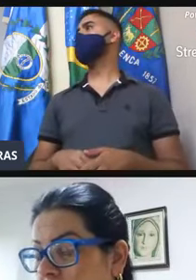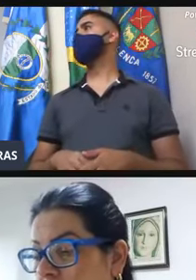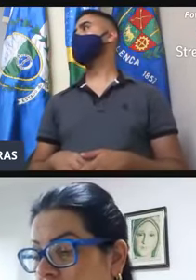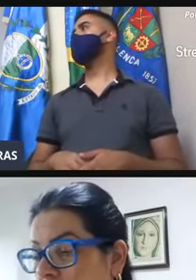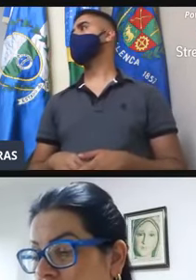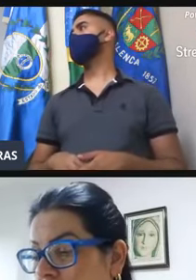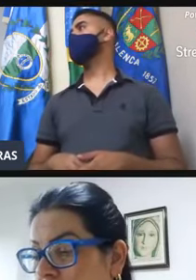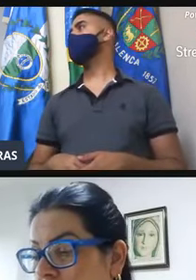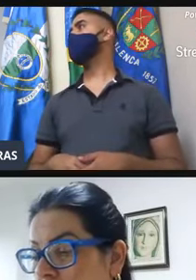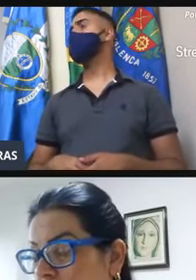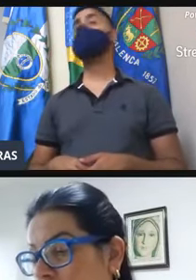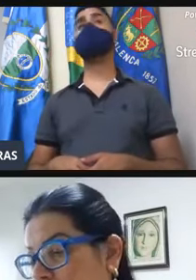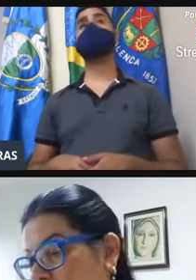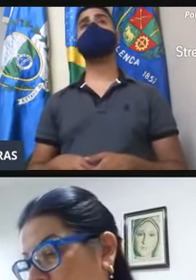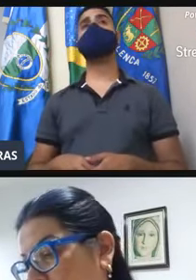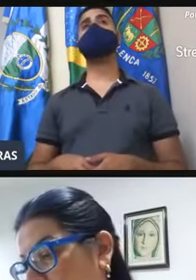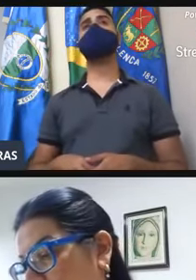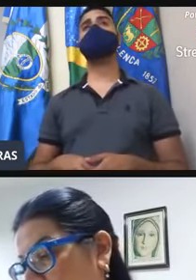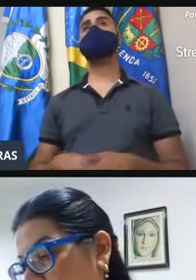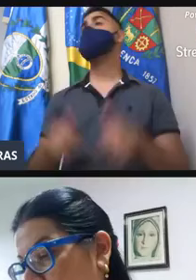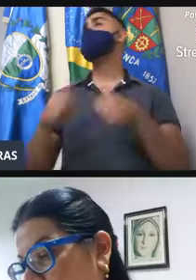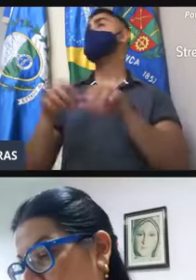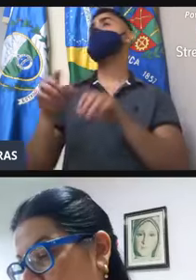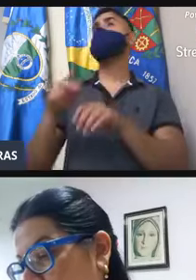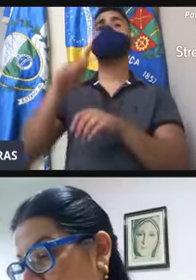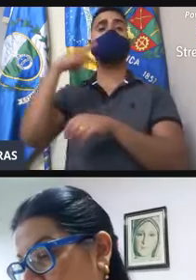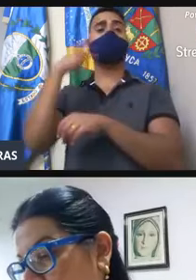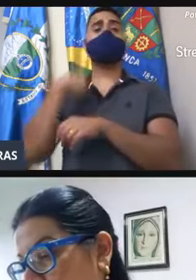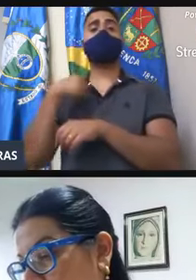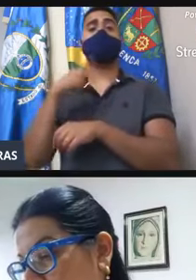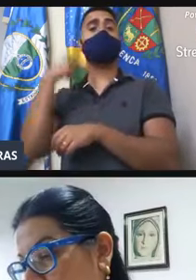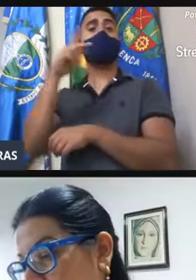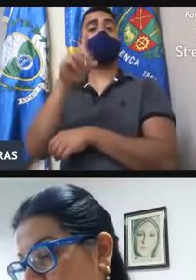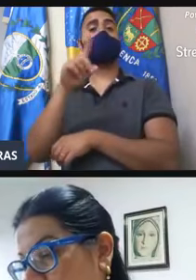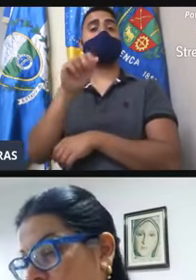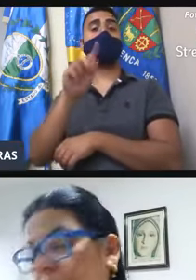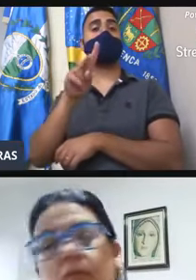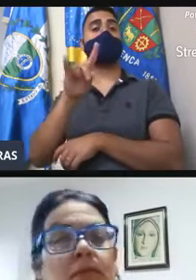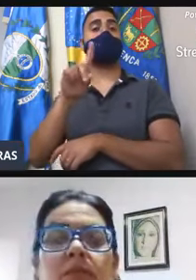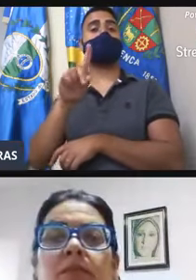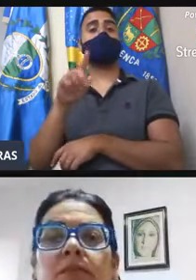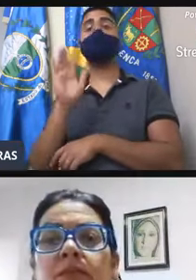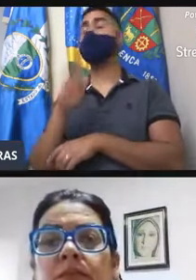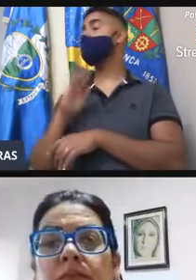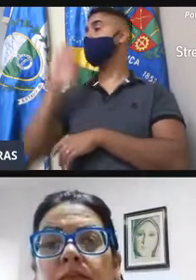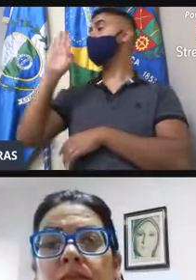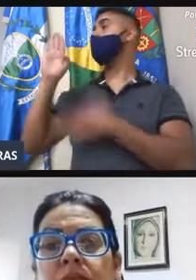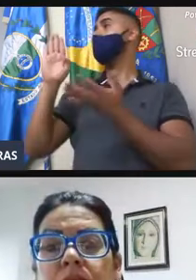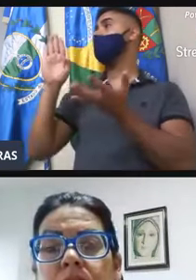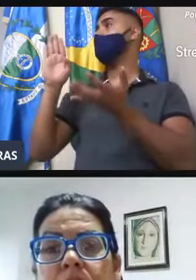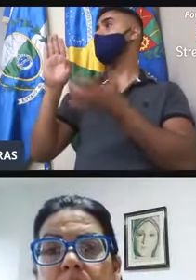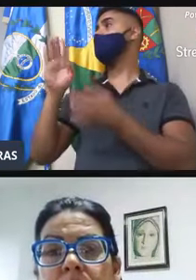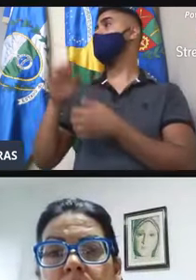fica a caso dos colegas, o vereador David já se manifestou, se tiver mais alguém que queira.